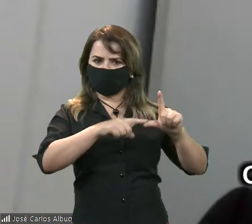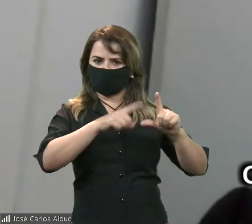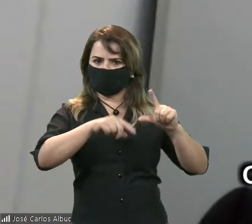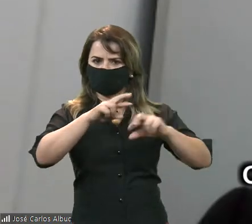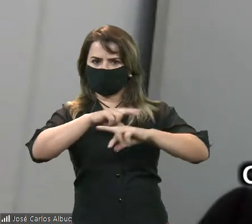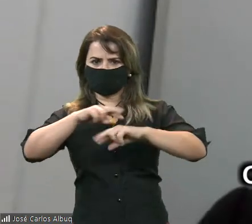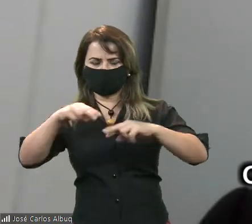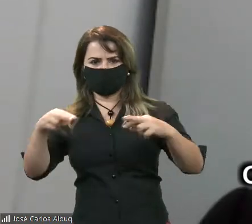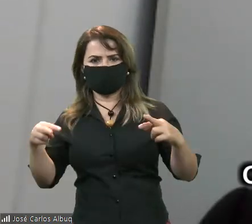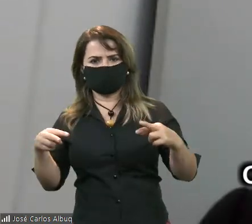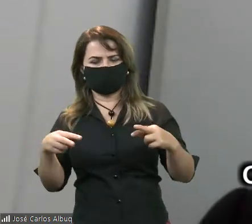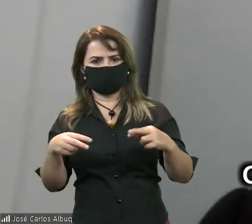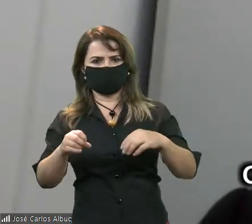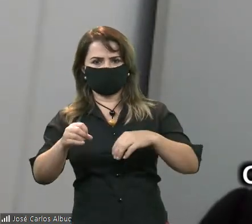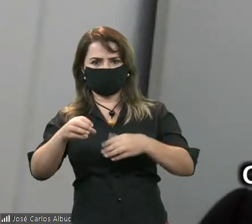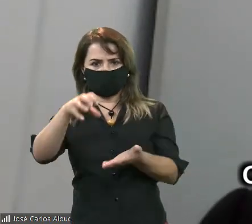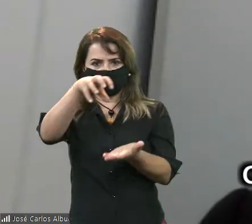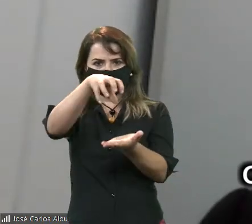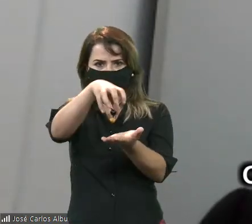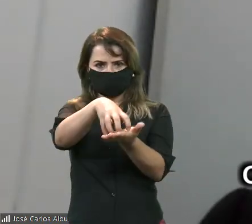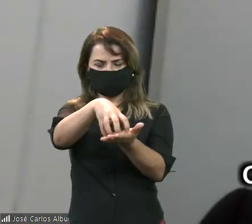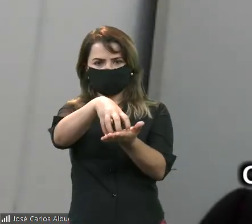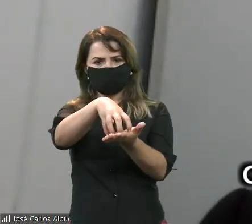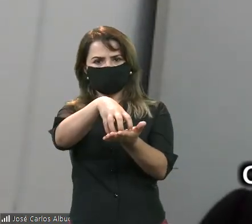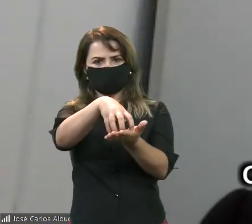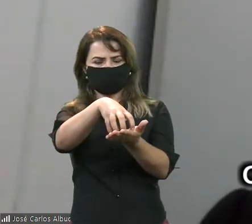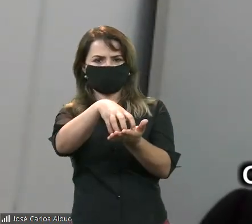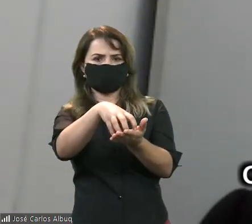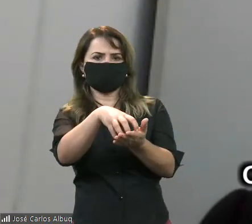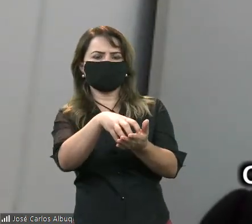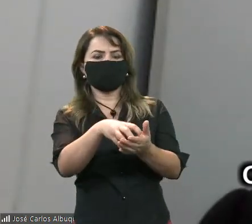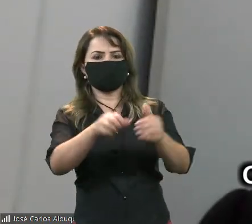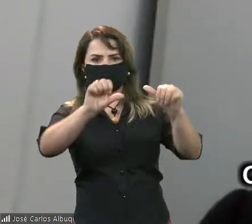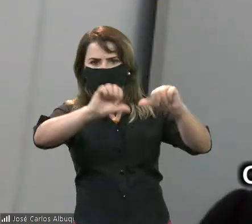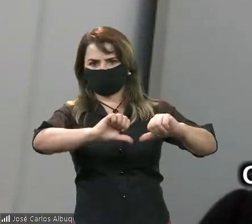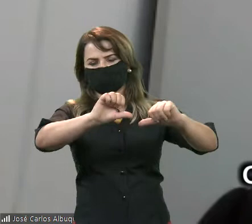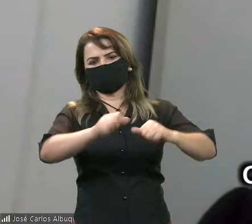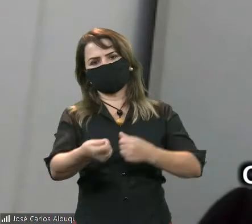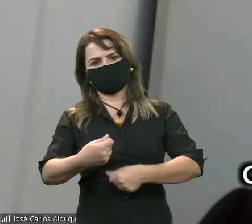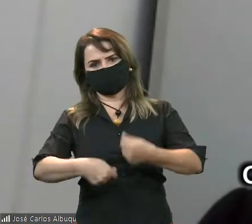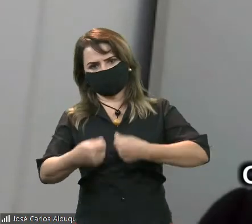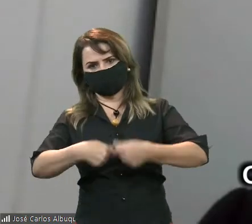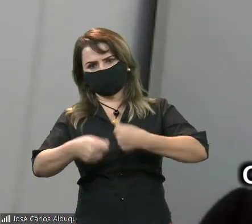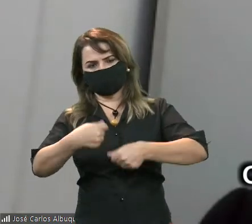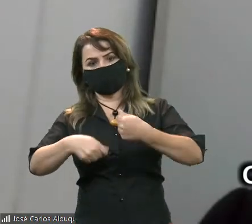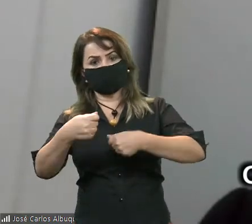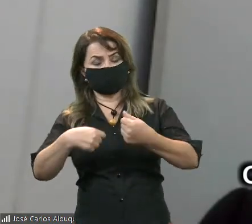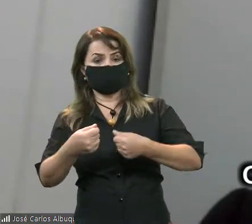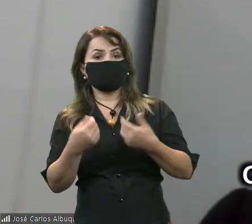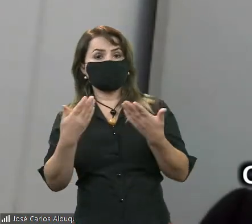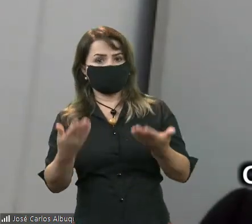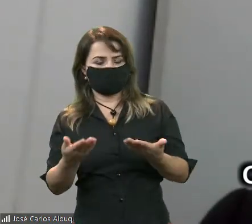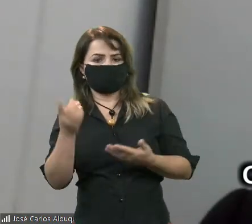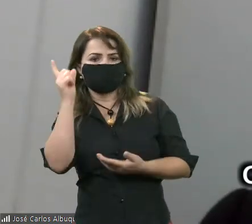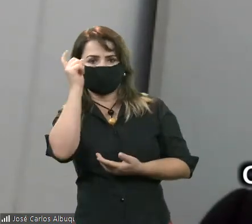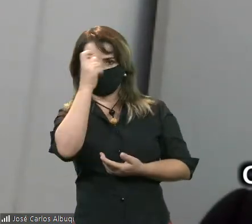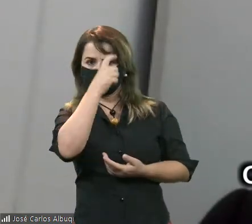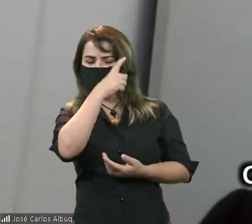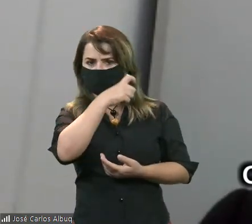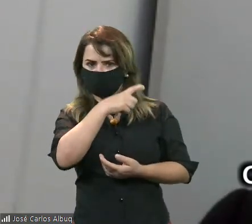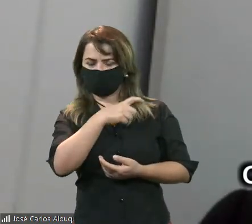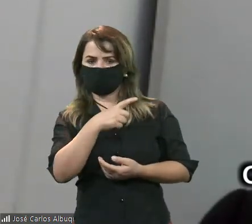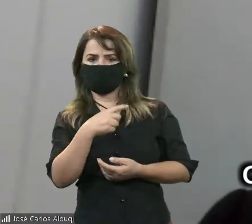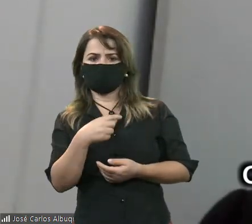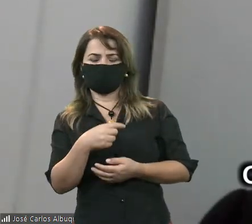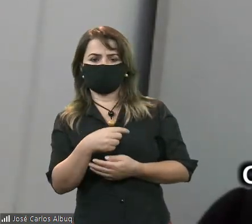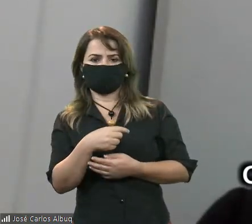na nossa cidade, aí, no sentido aí, no setor de economias. Eu sei que é muito difícil nós defendermos